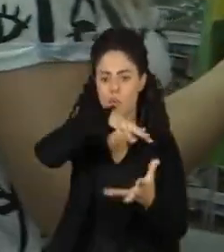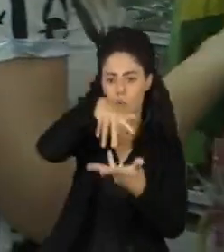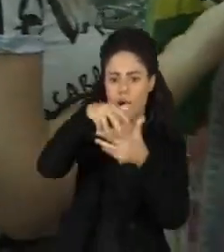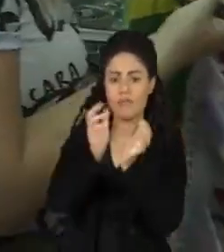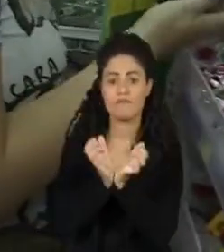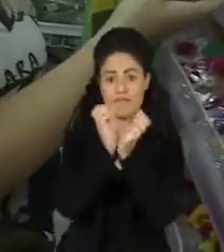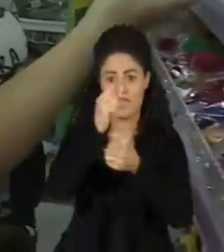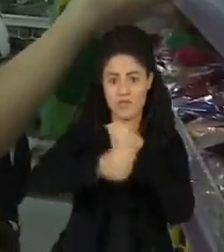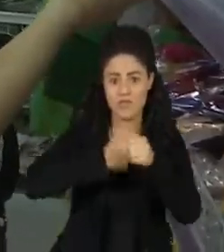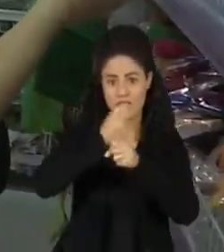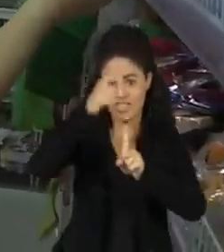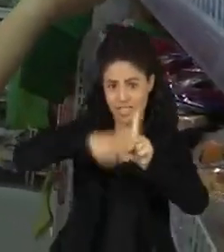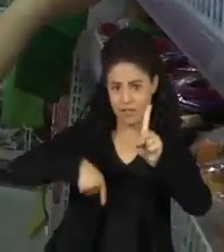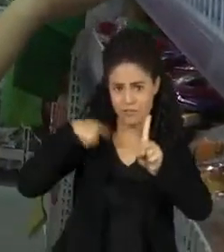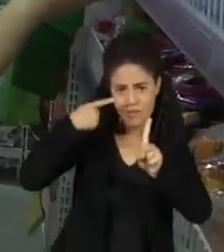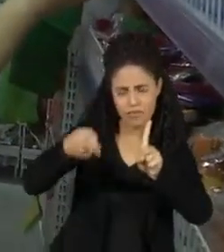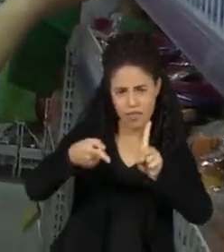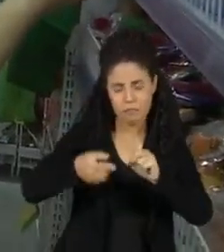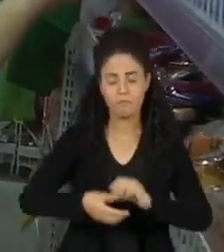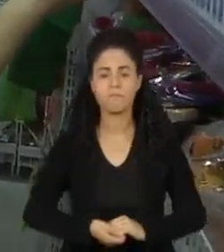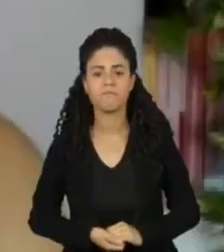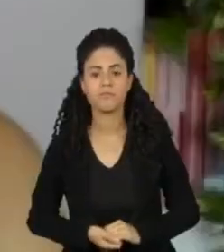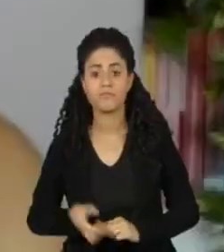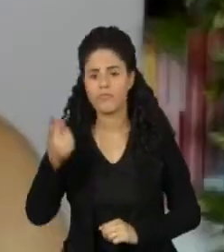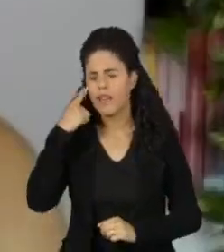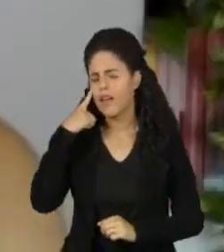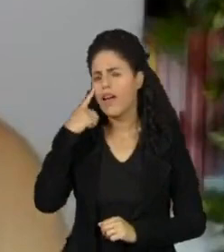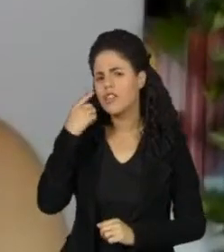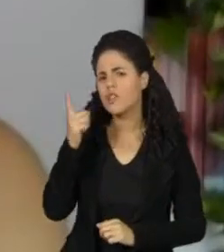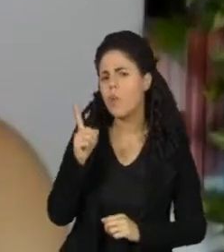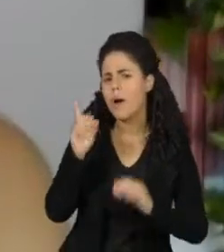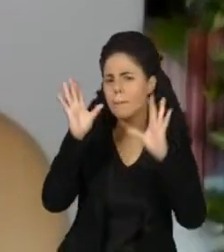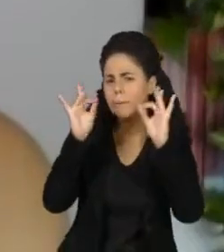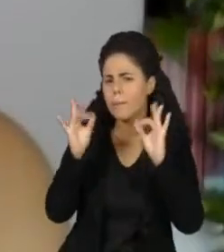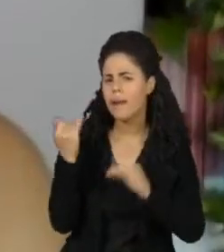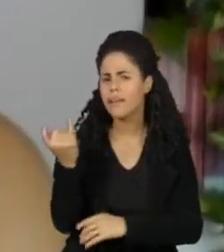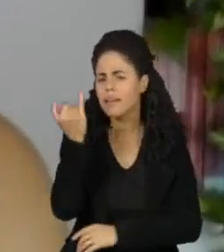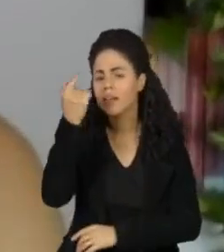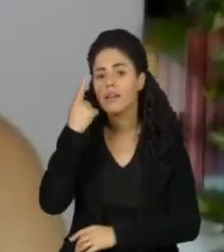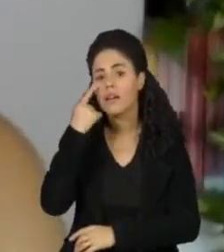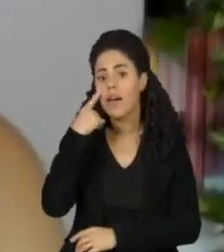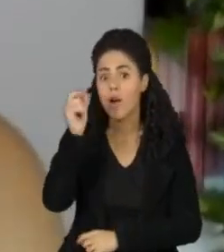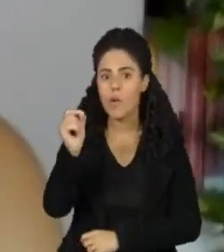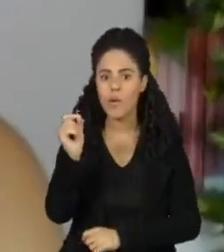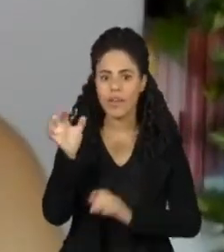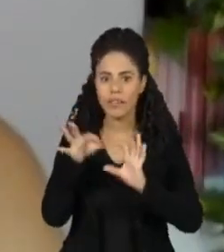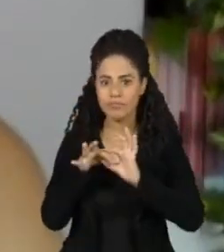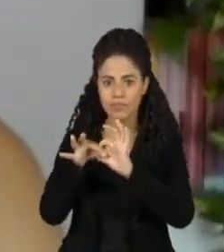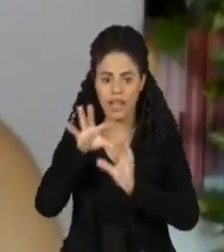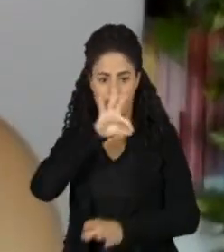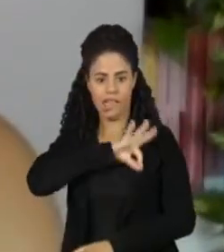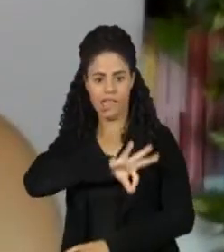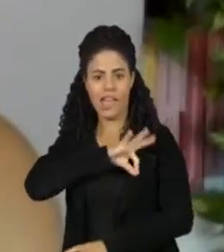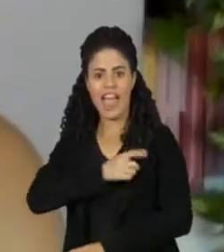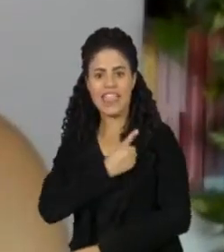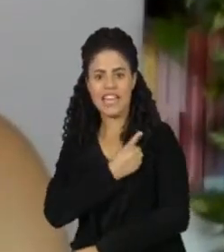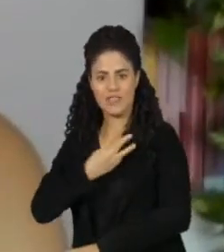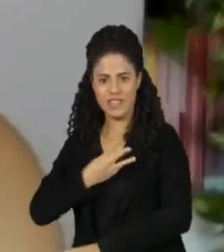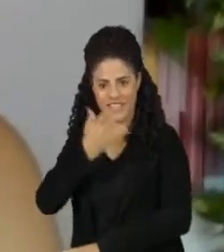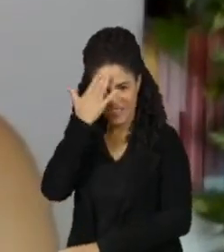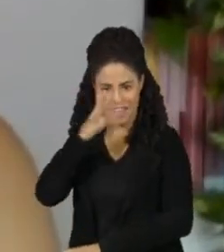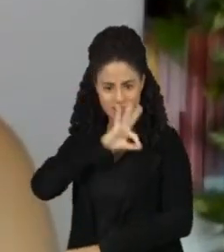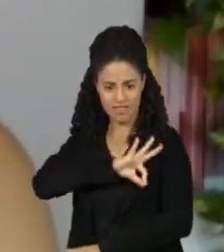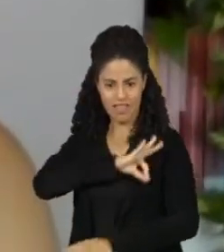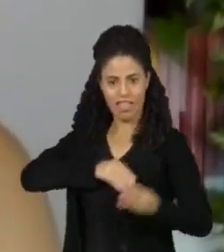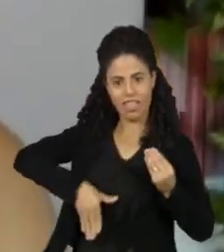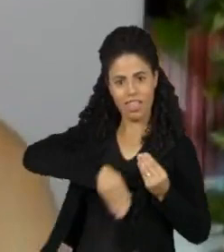a partir do mês que vem tem um detalhe que nessa copa as pessoas vão estar mais próximas do 13º então às vezes a fatura